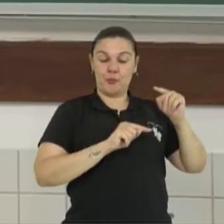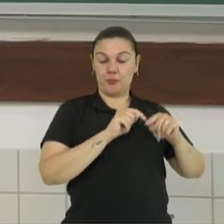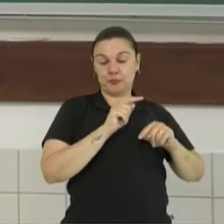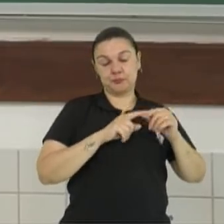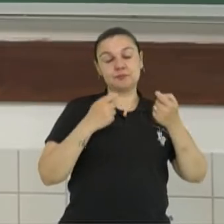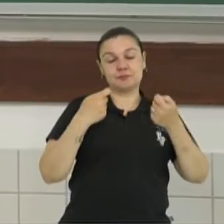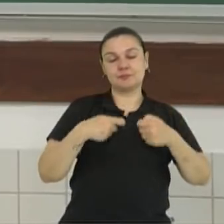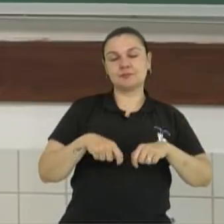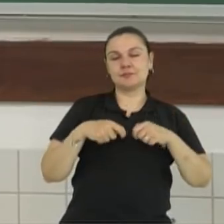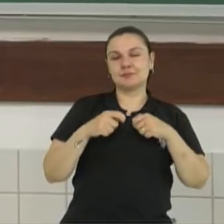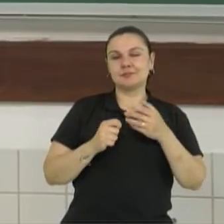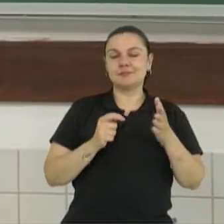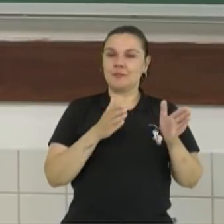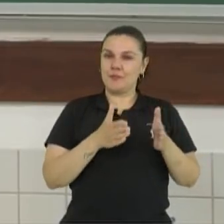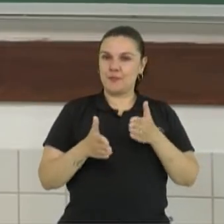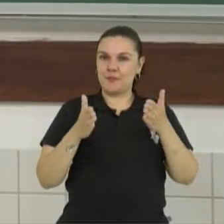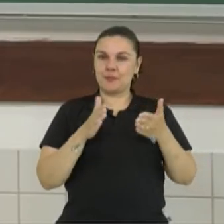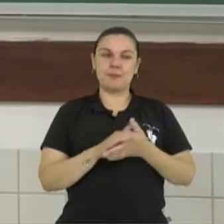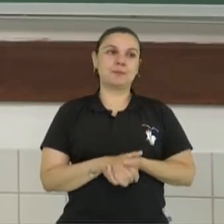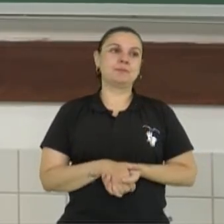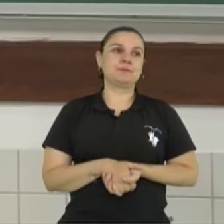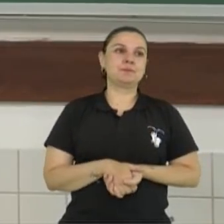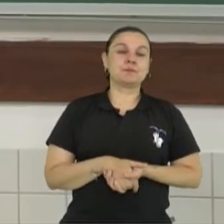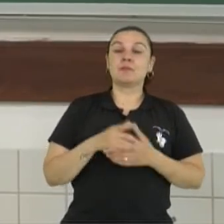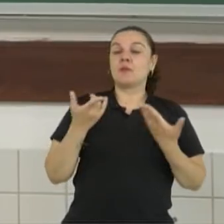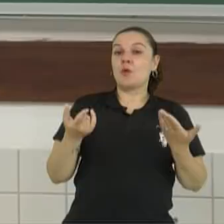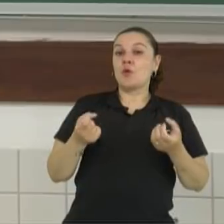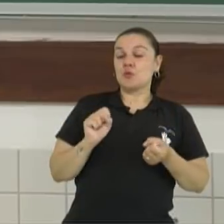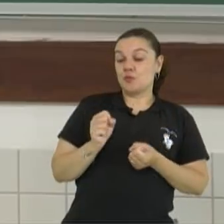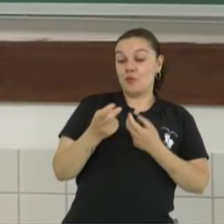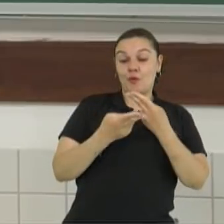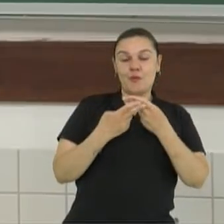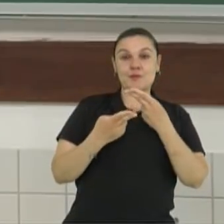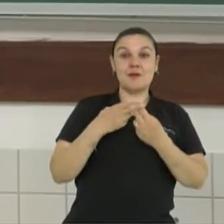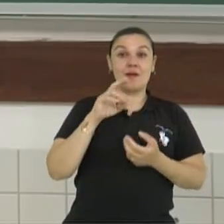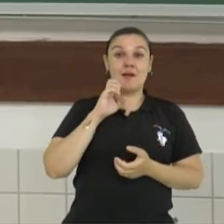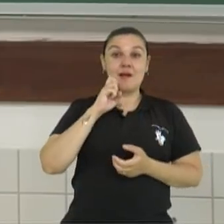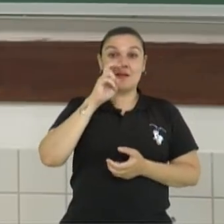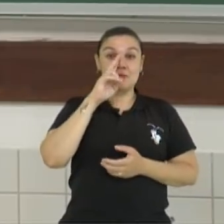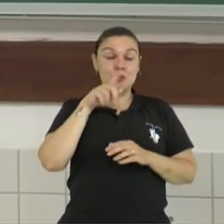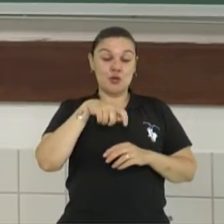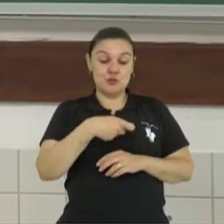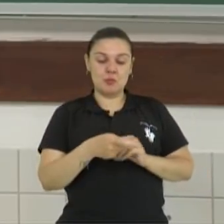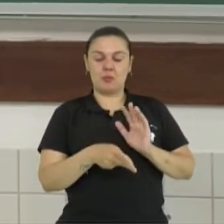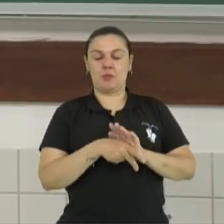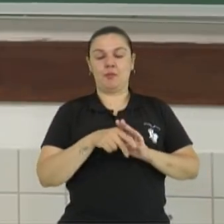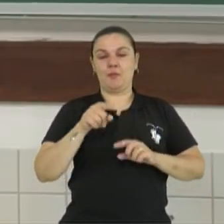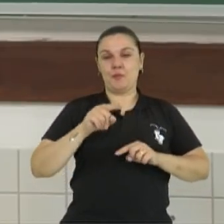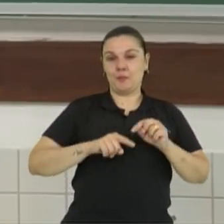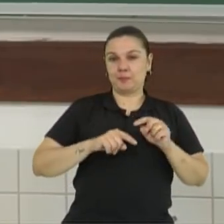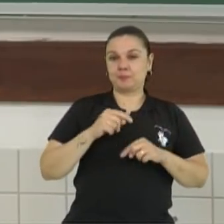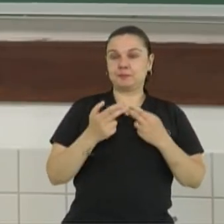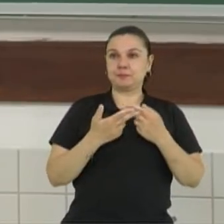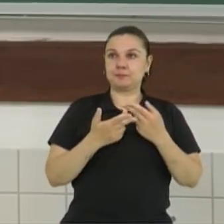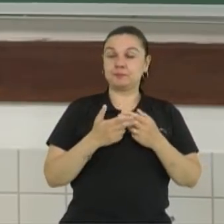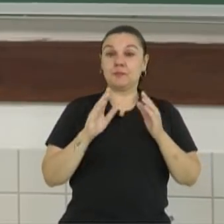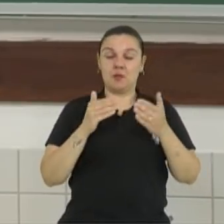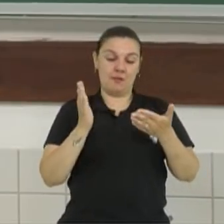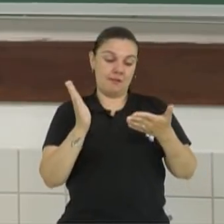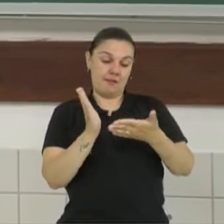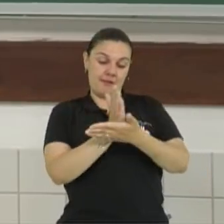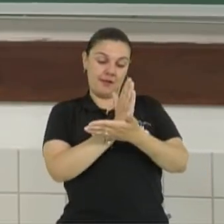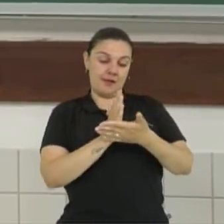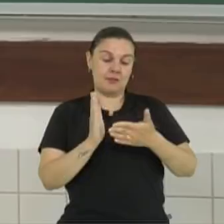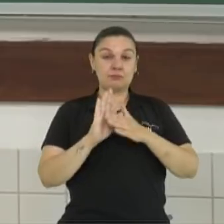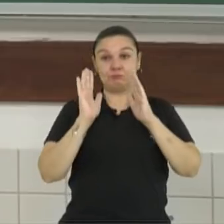que vai produzir, o consumo de energia de acordo com esse produto também que vai consumir. Então, elas são